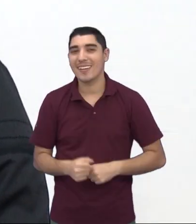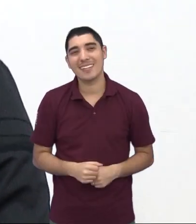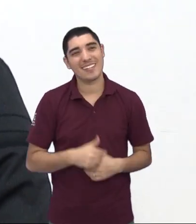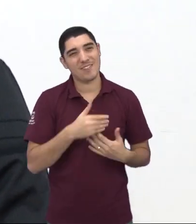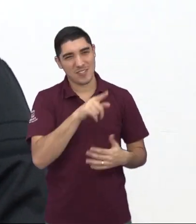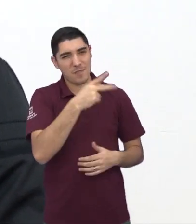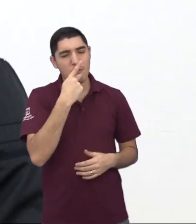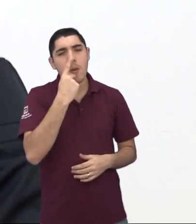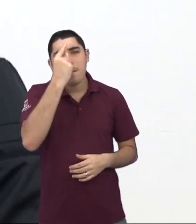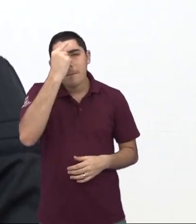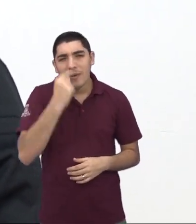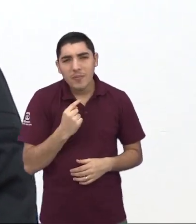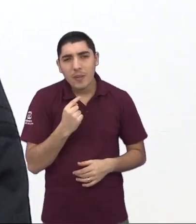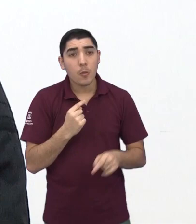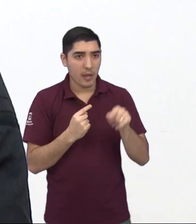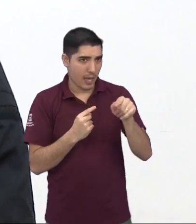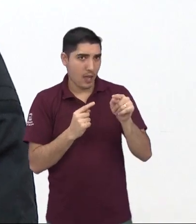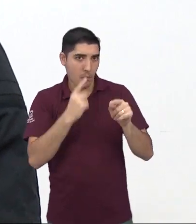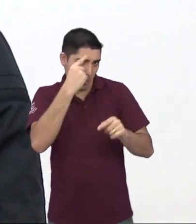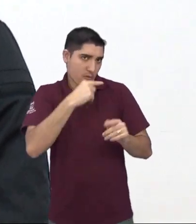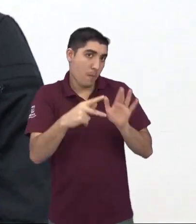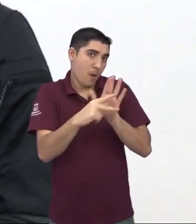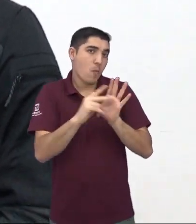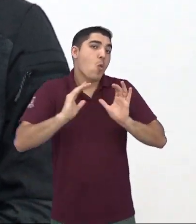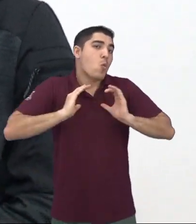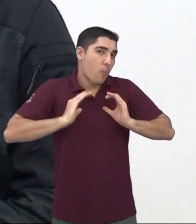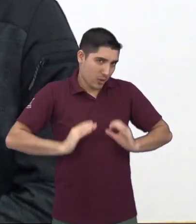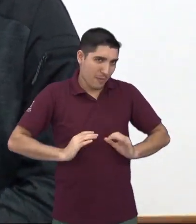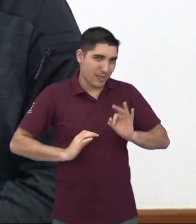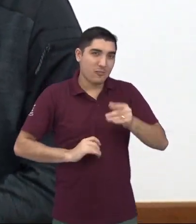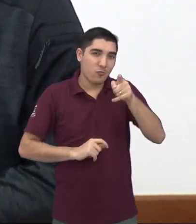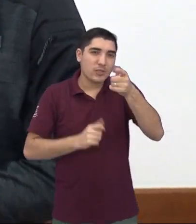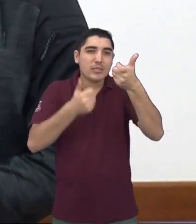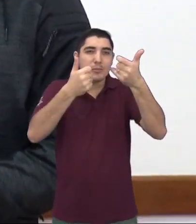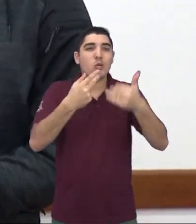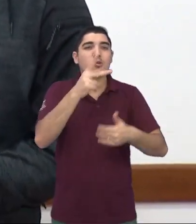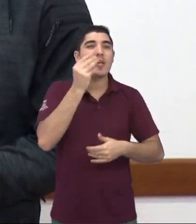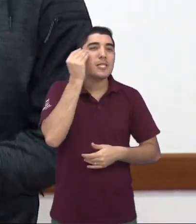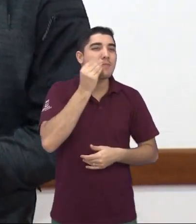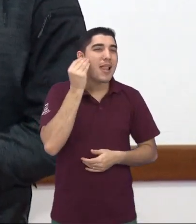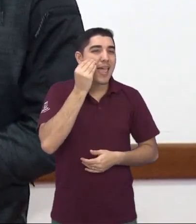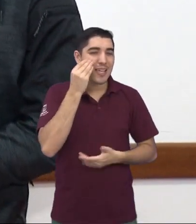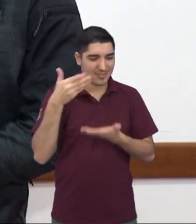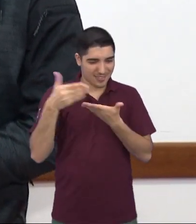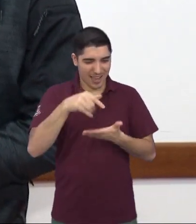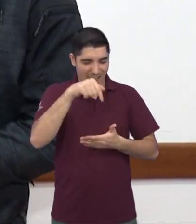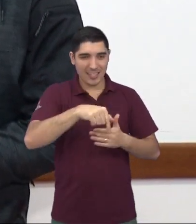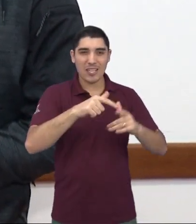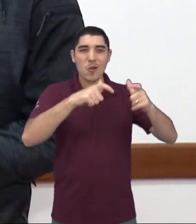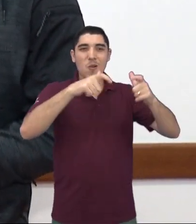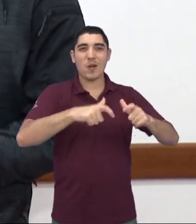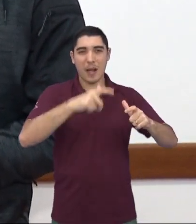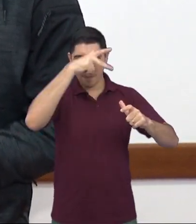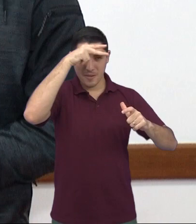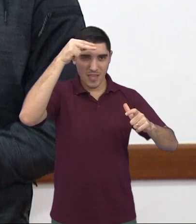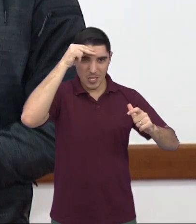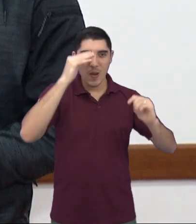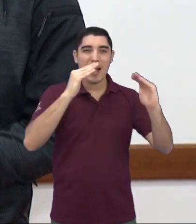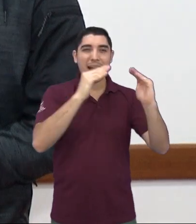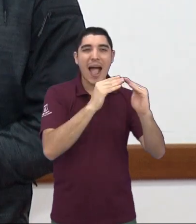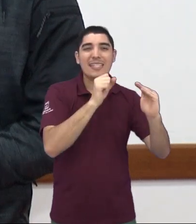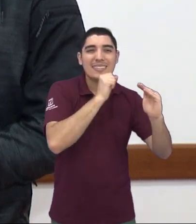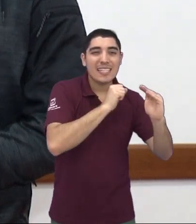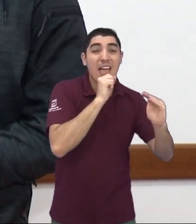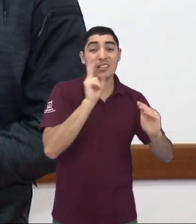Você falou do perfil, esse perfil comportamental mesmo, né? Você falou um pouquinho da sua experiência até mesmo aqui na Casa do Idoso de São José, que as mulheres